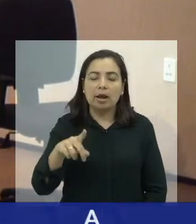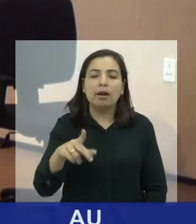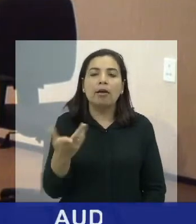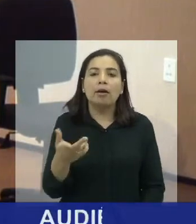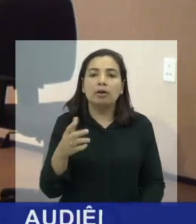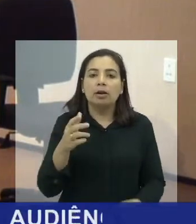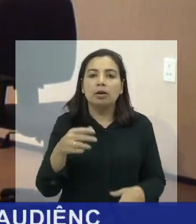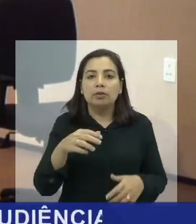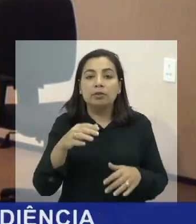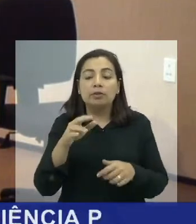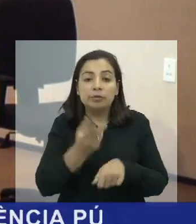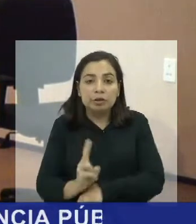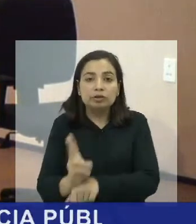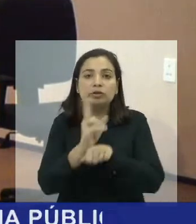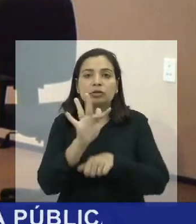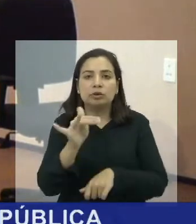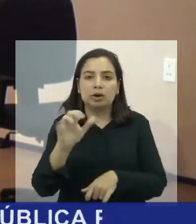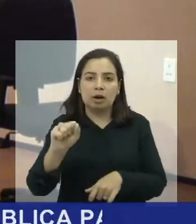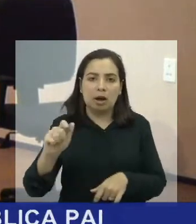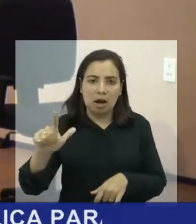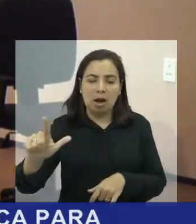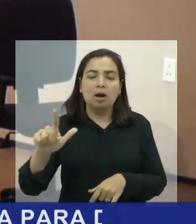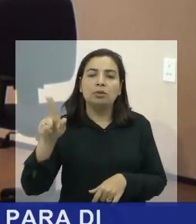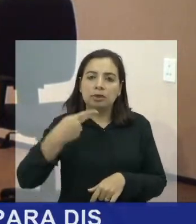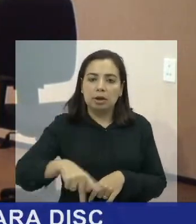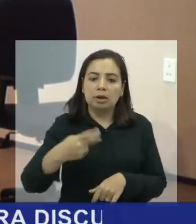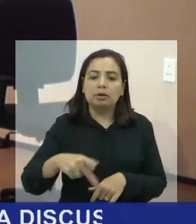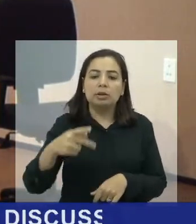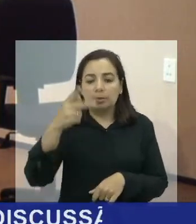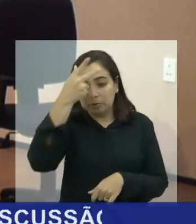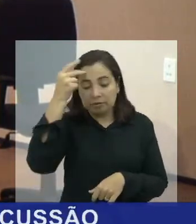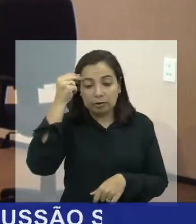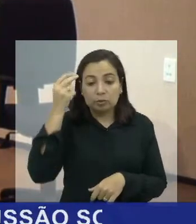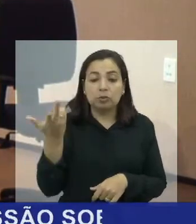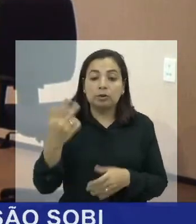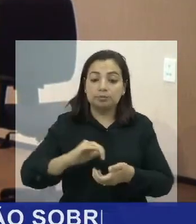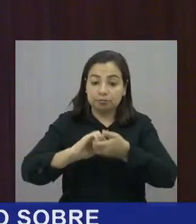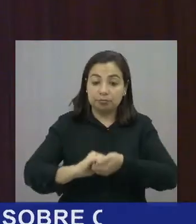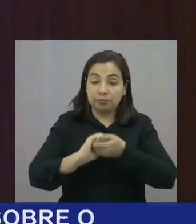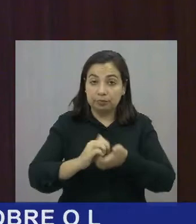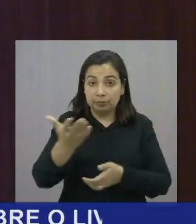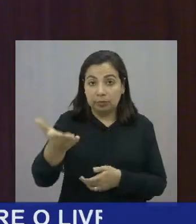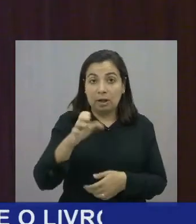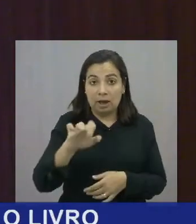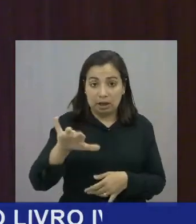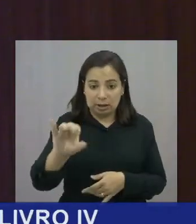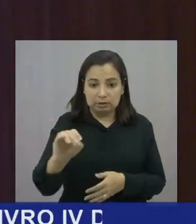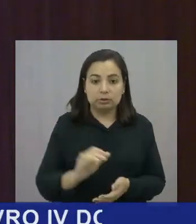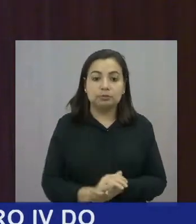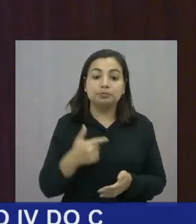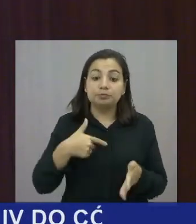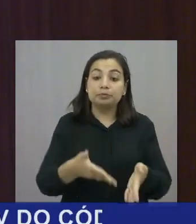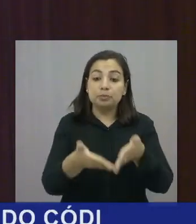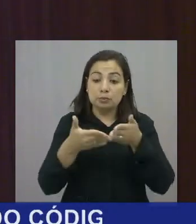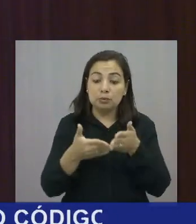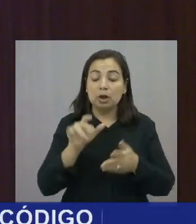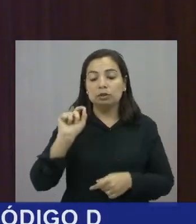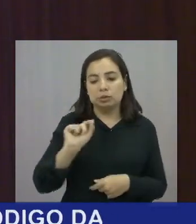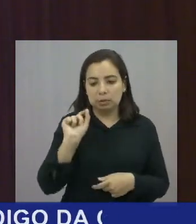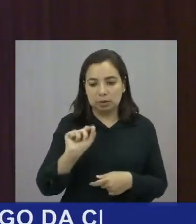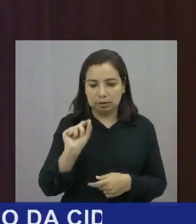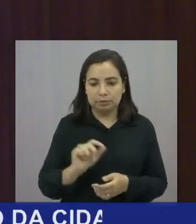Municipais. Saúdo a mesa na pessoa do vereador Ezio Feitosa. E já peço, presidente,